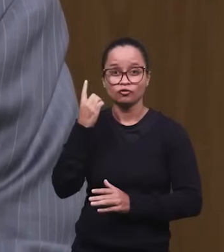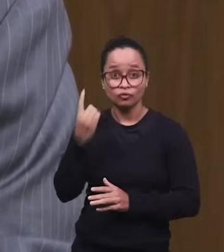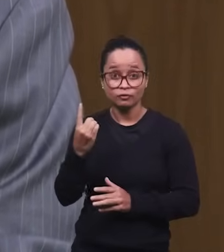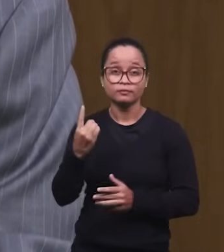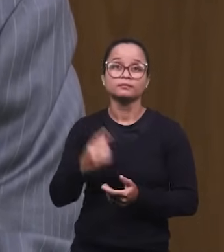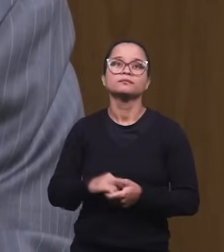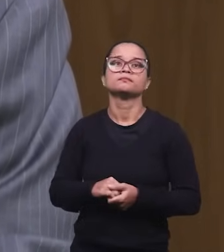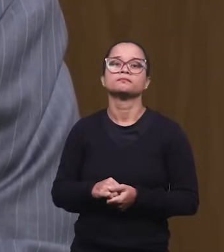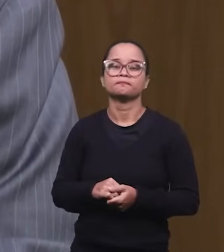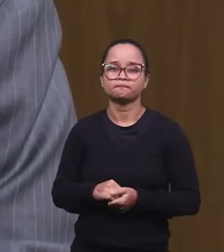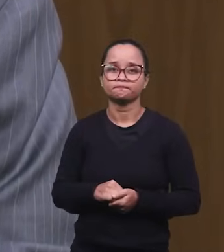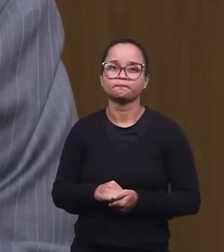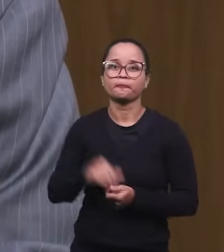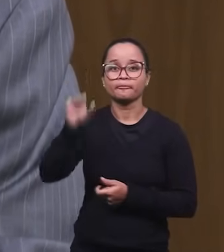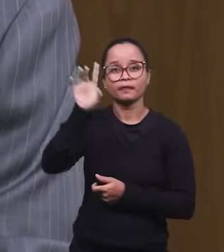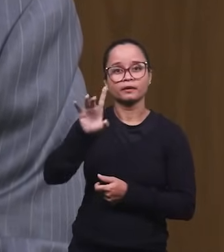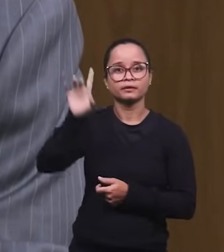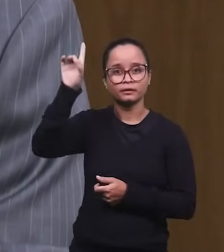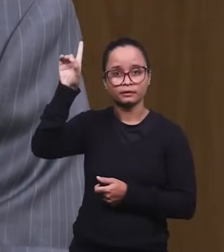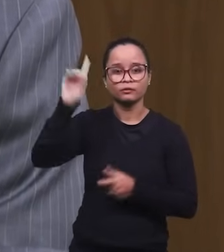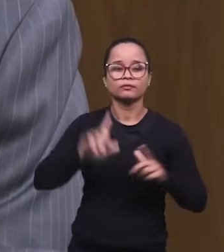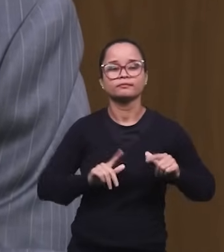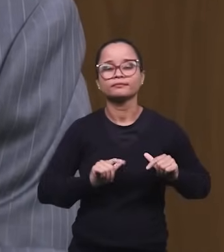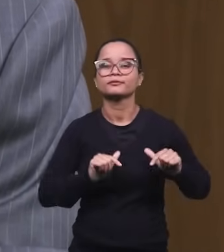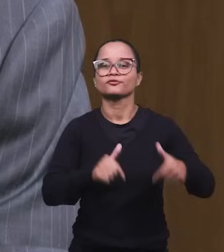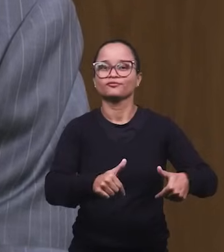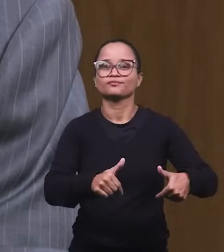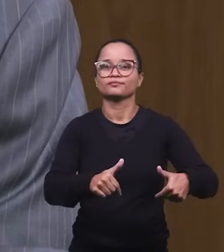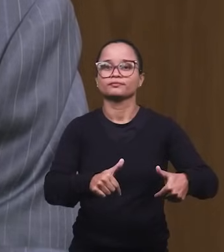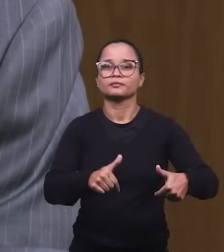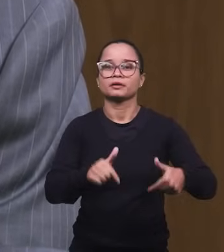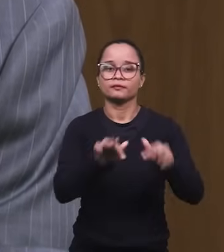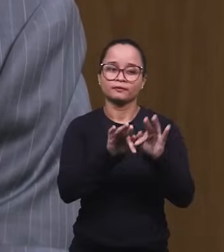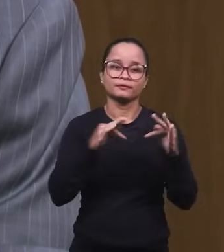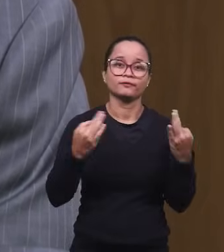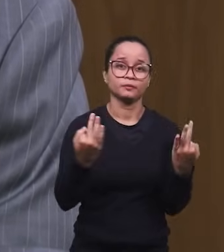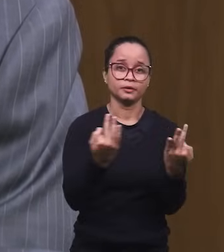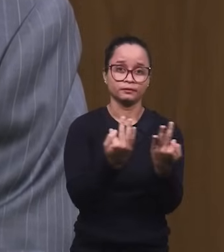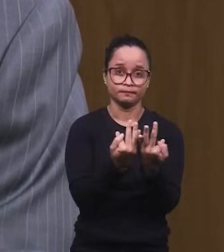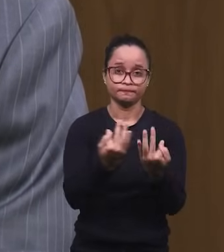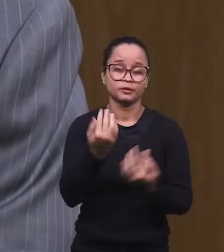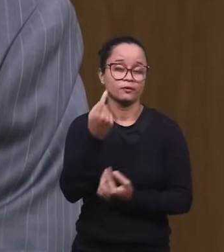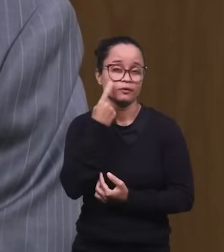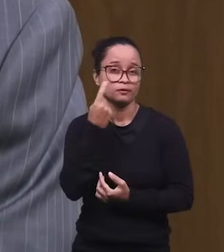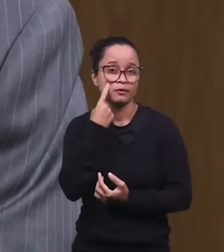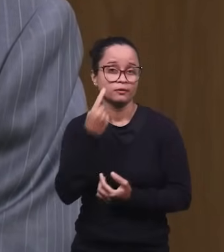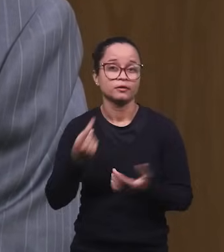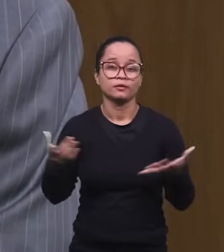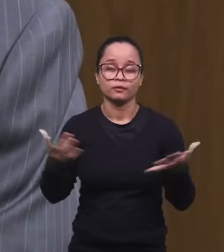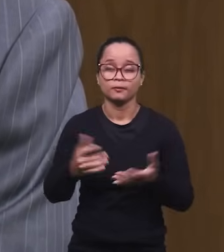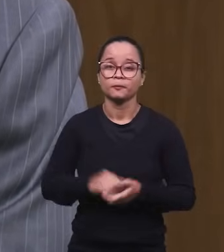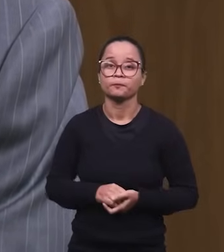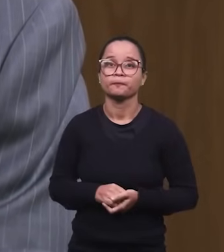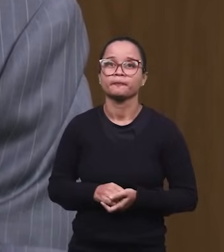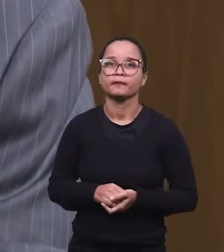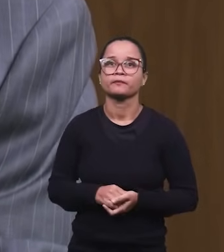um, pela oração de um, Deus opera no lar. Vejam